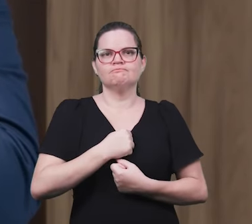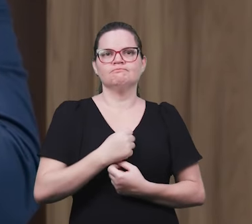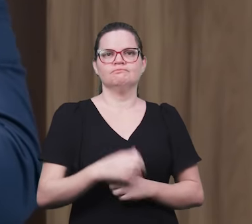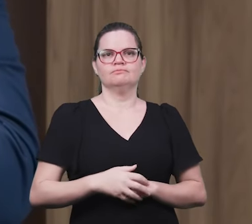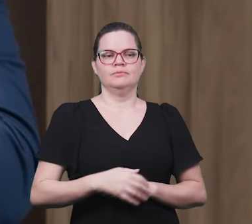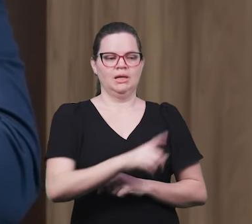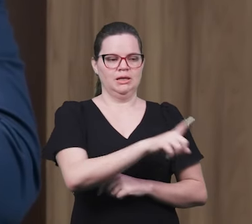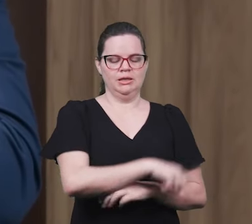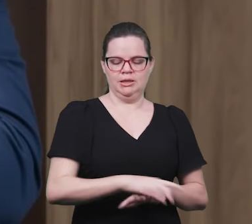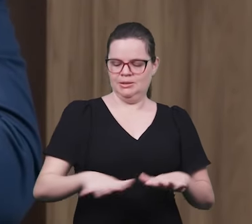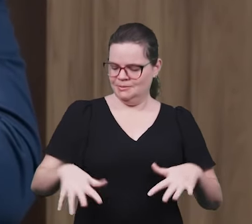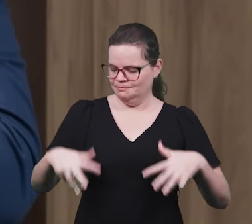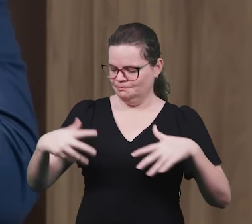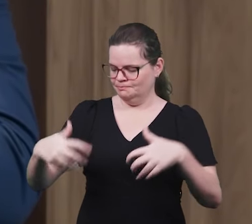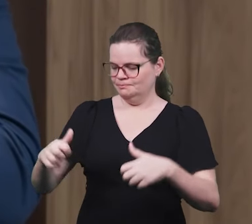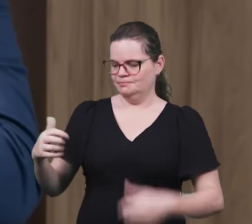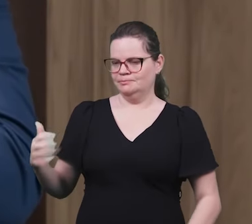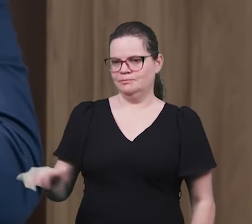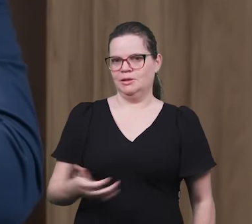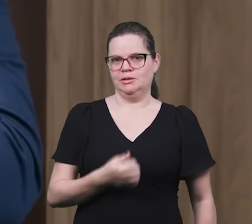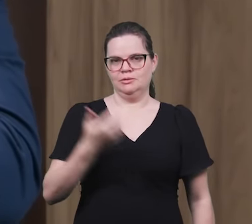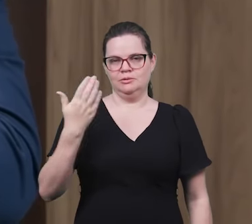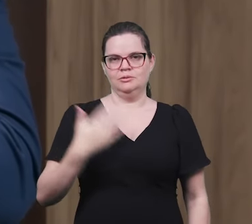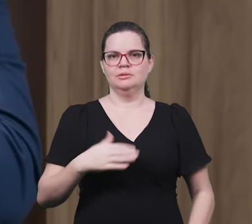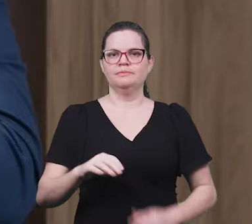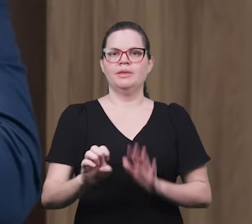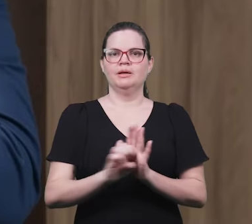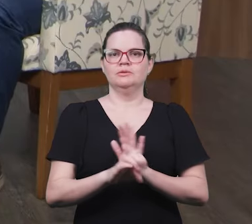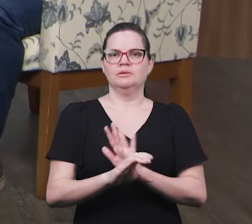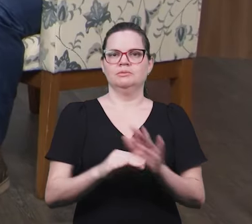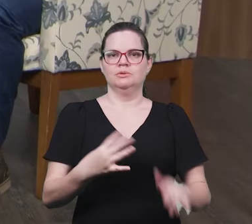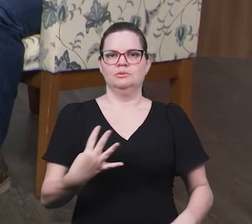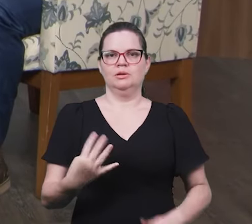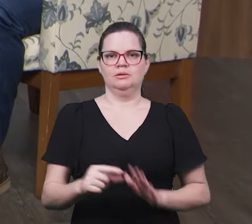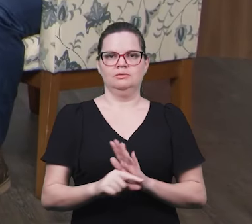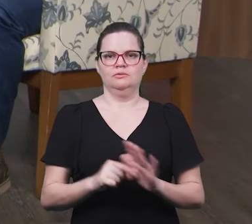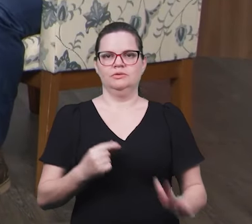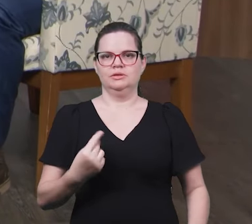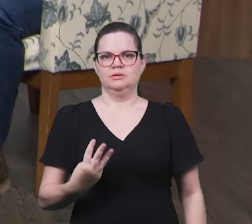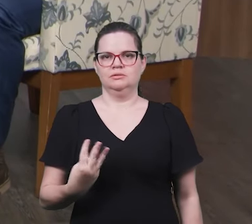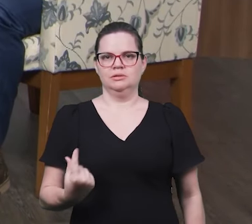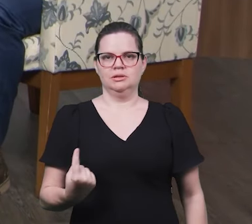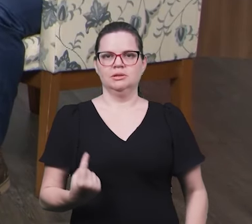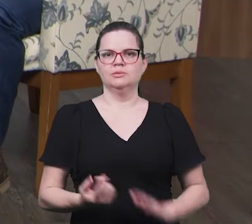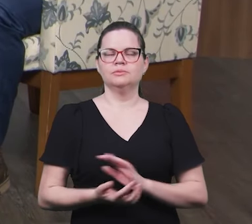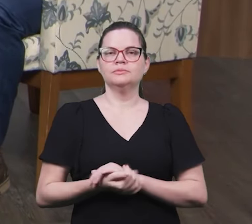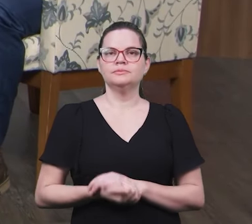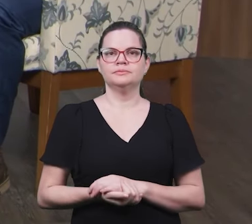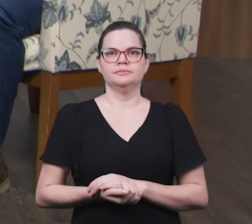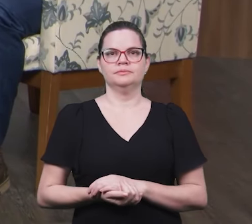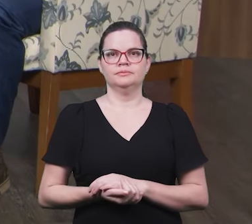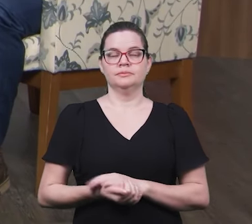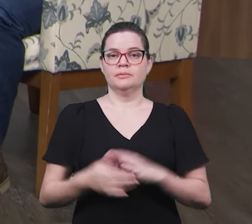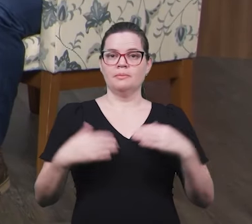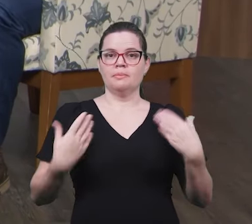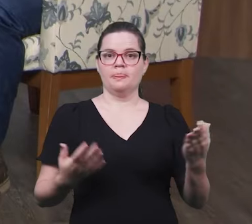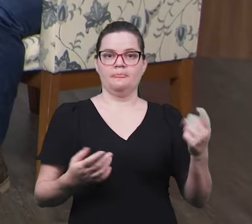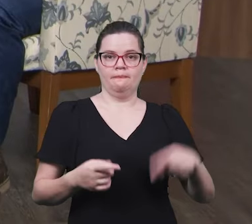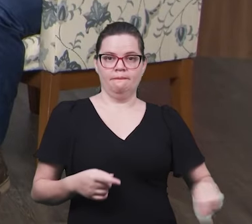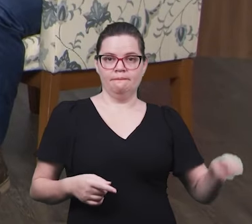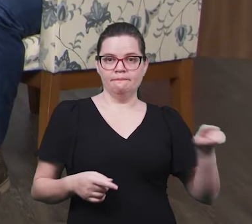inclinaram-se a adorar. Êxodo 4:31. Eles não faziam menção, ou seja, não faziam